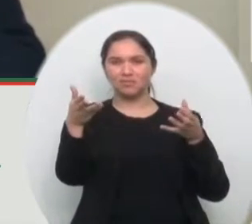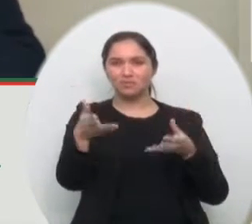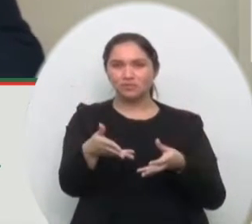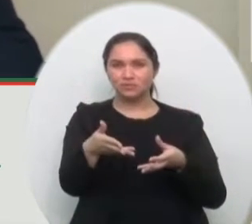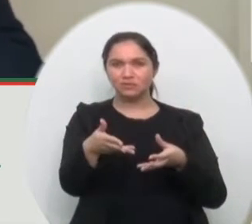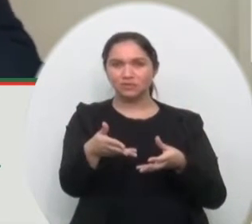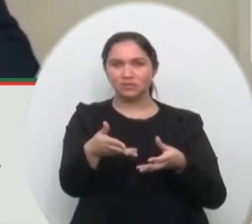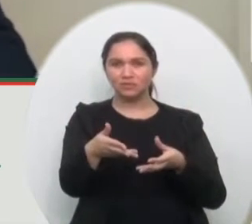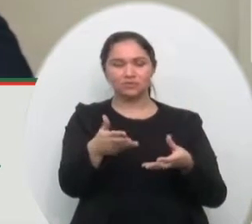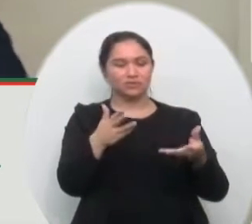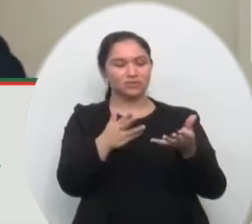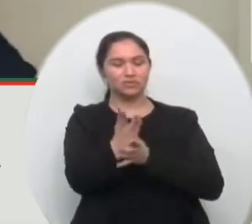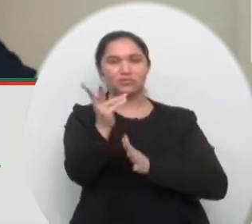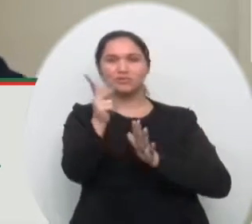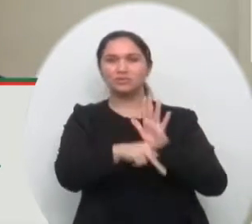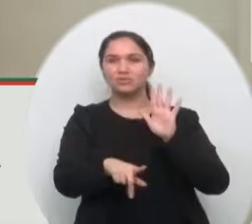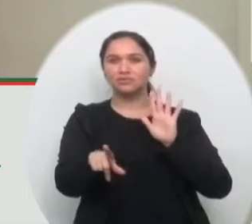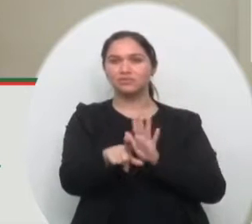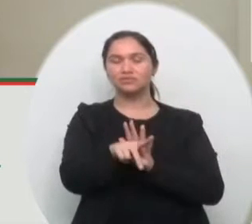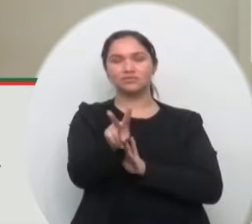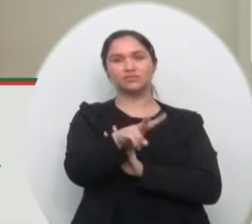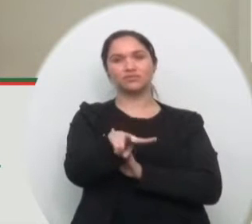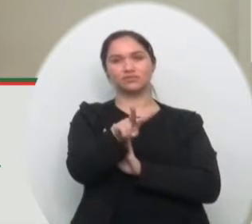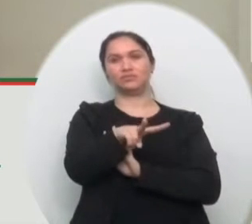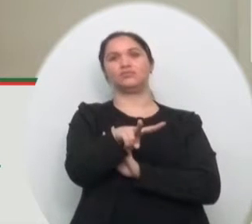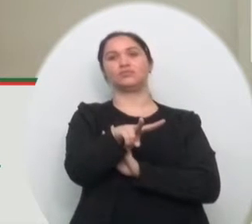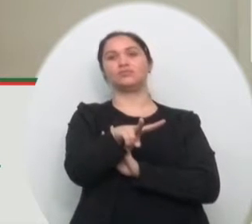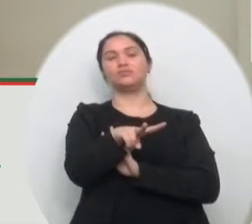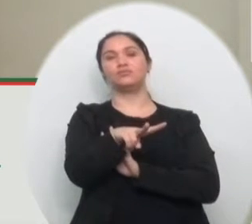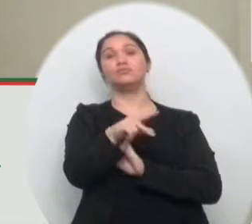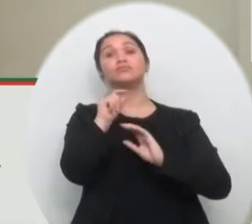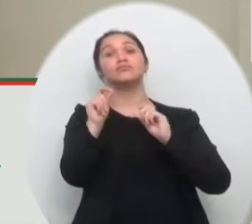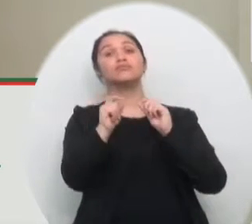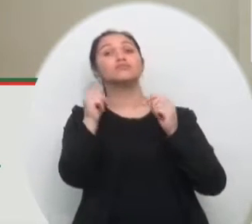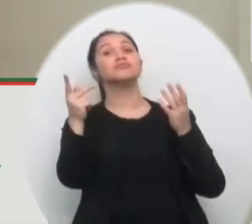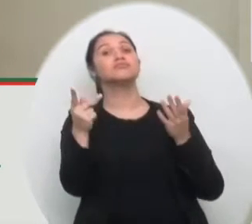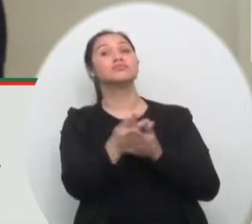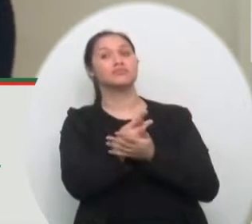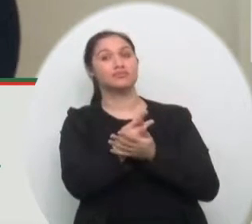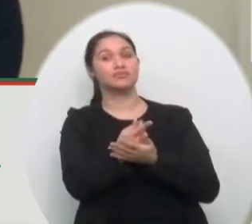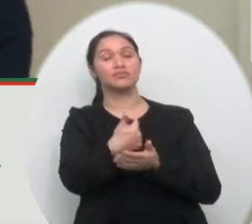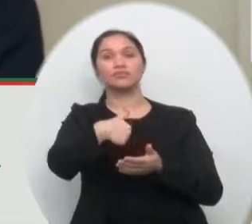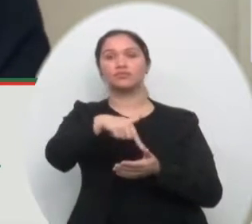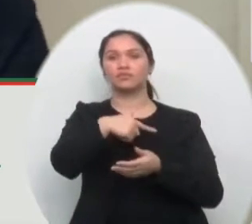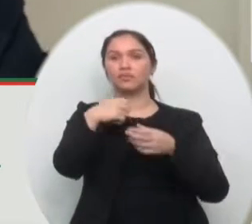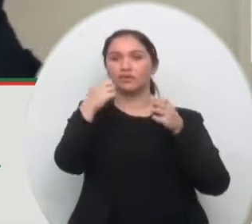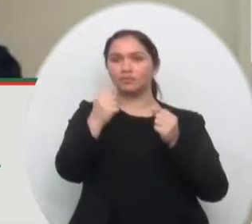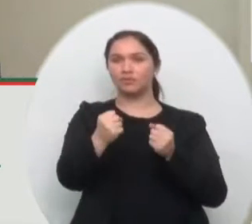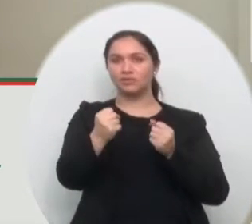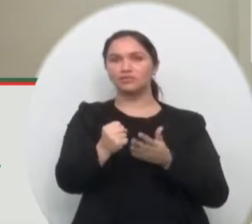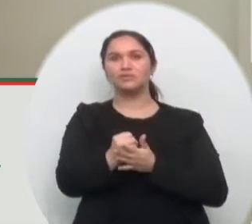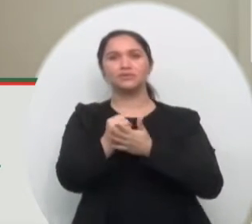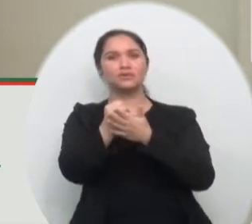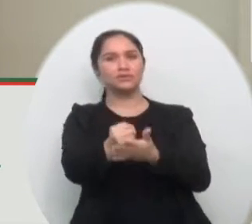se nós não aprovarmos esse projeto nessa noite, nós corremos o risco de estar colaborando com isso